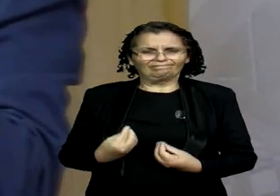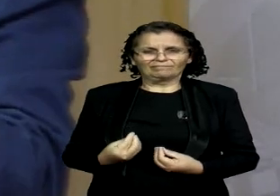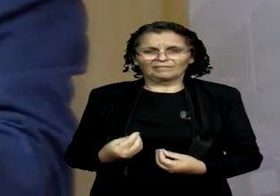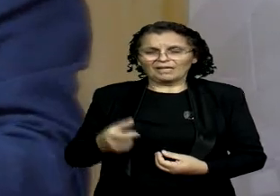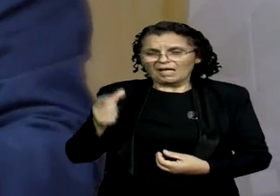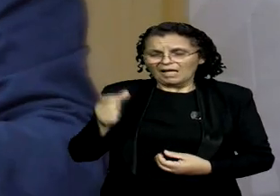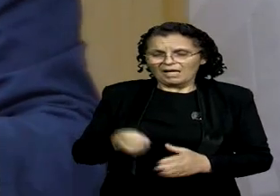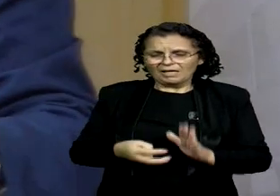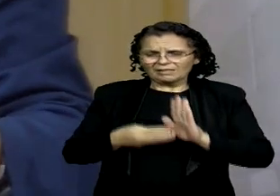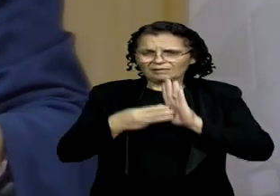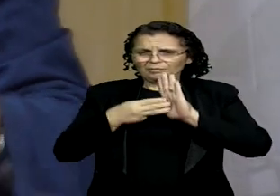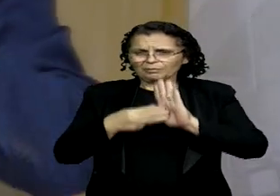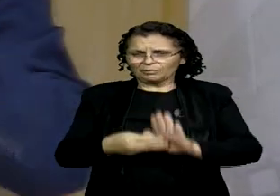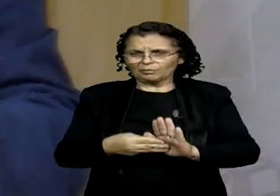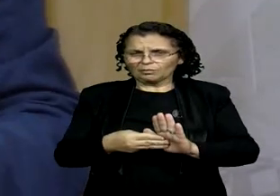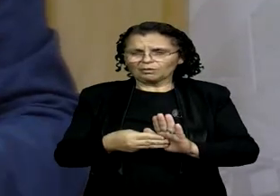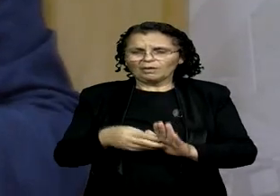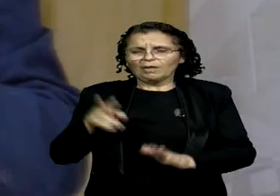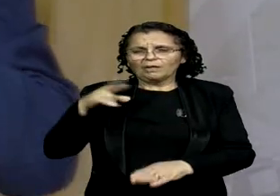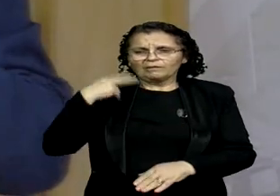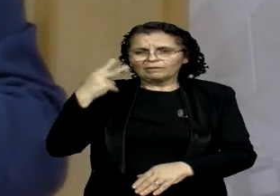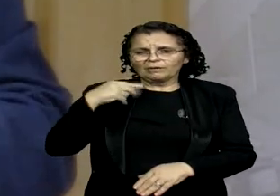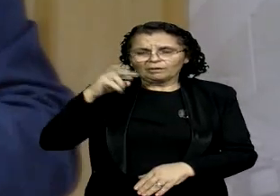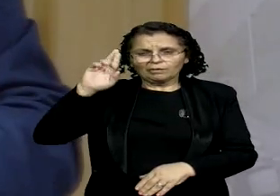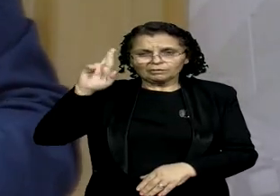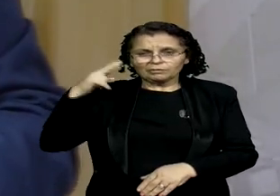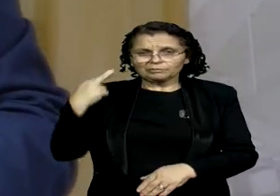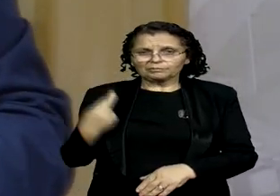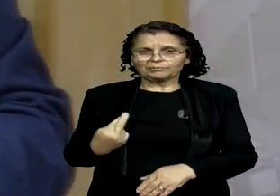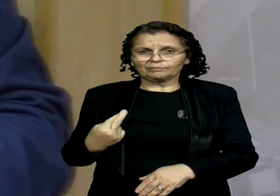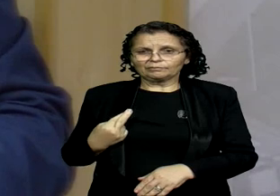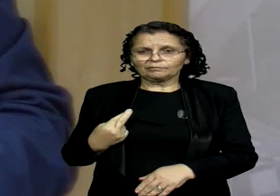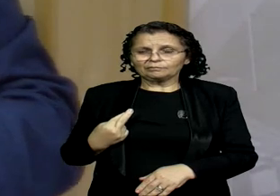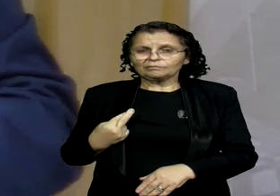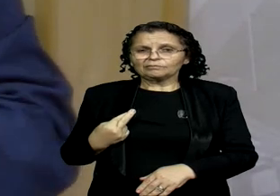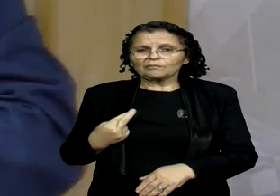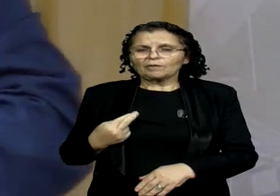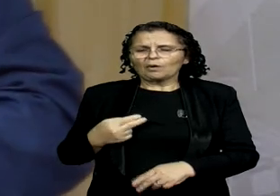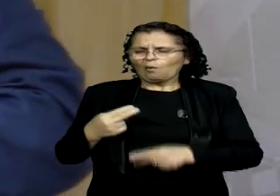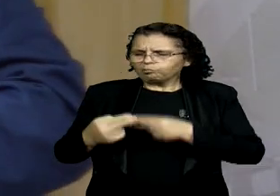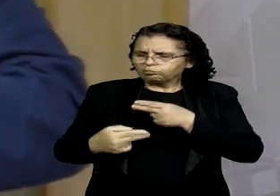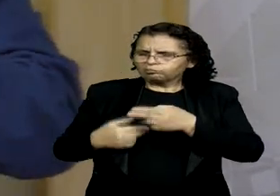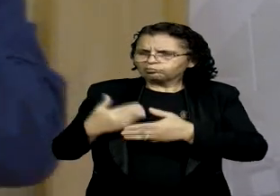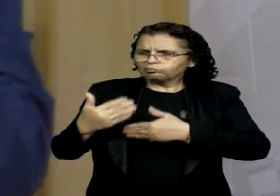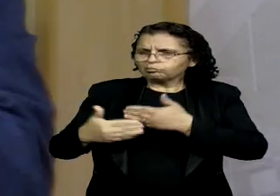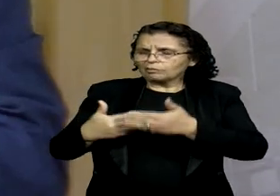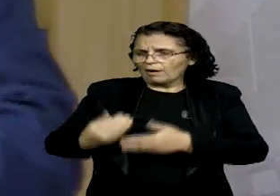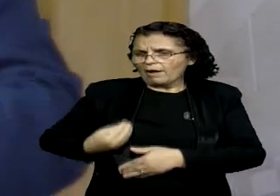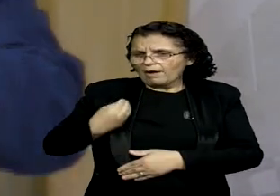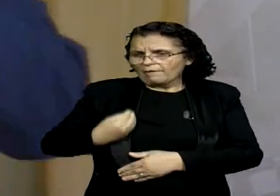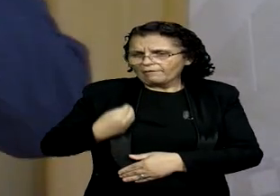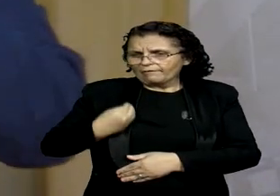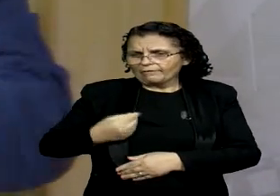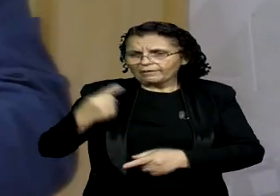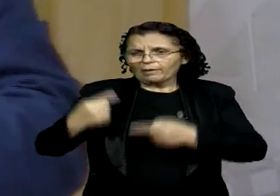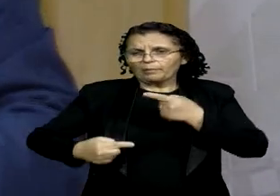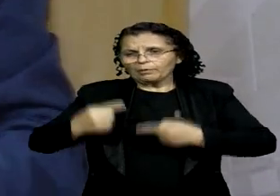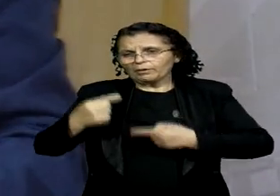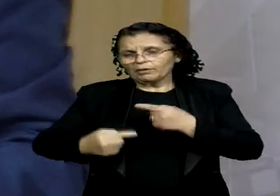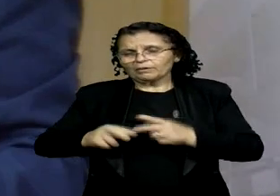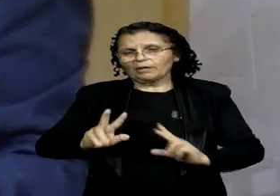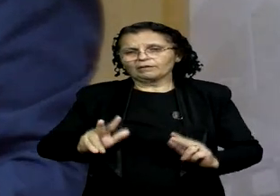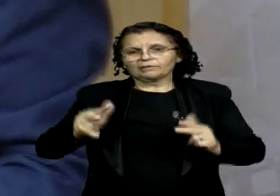Essa moção da vereadora Ana Paula Rossi, que ao longo da sua vida pública na Câmara